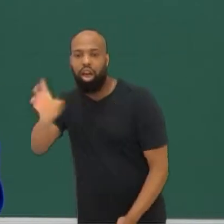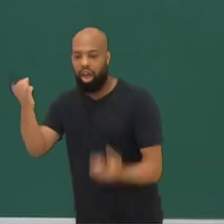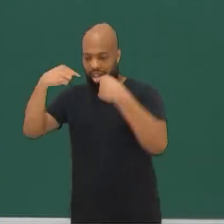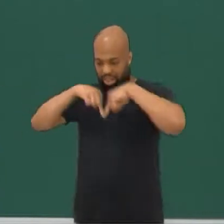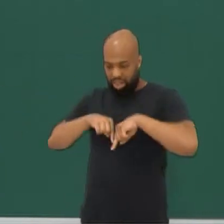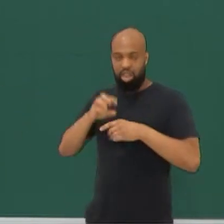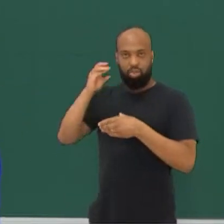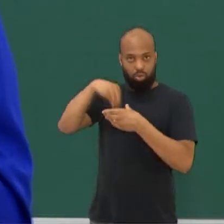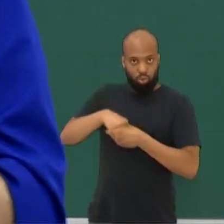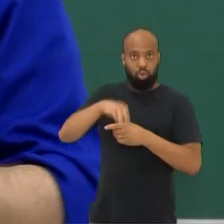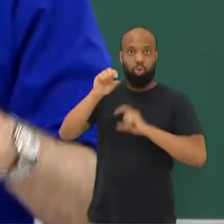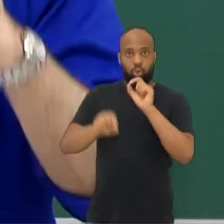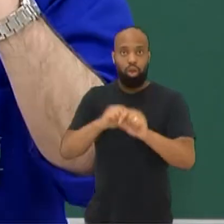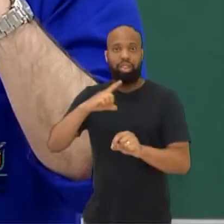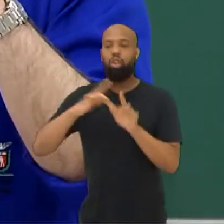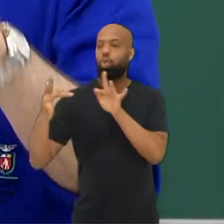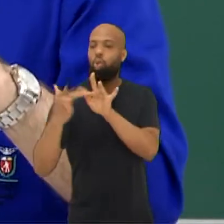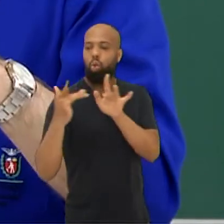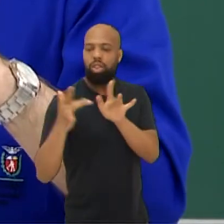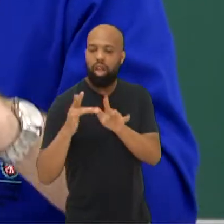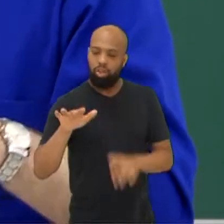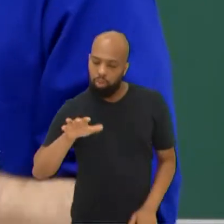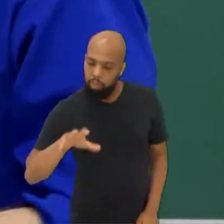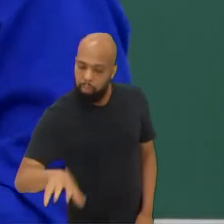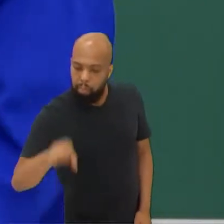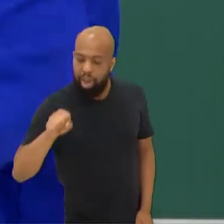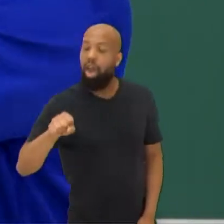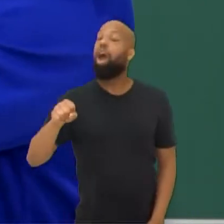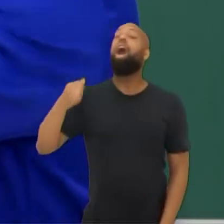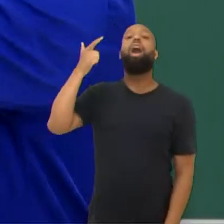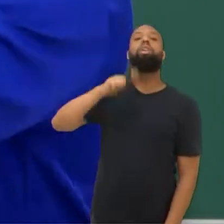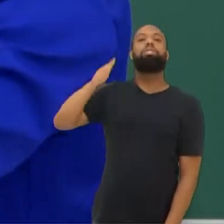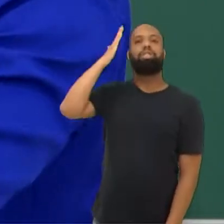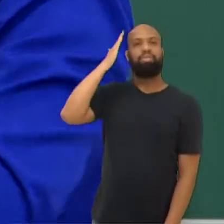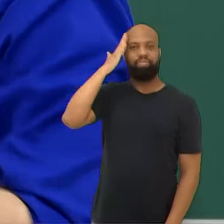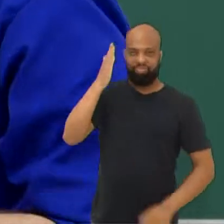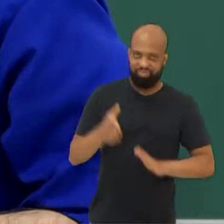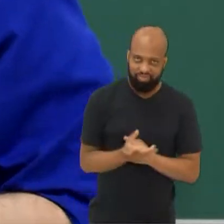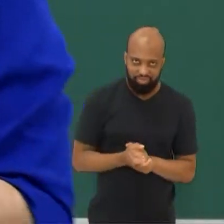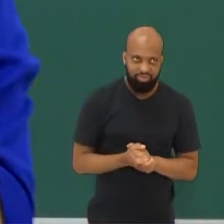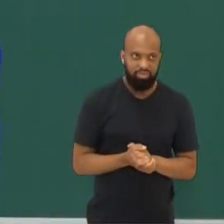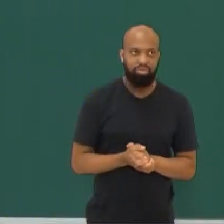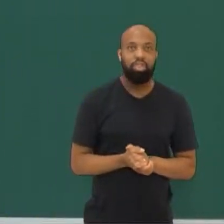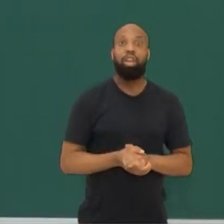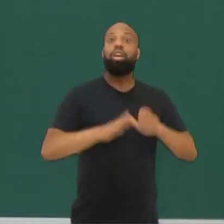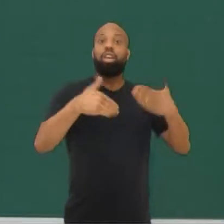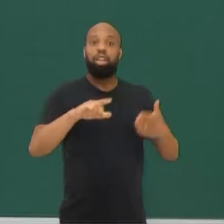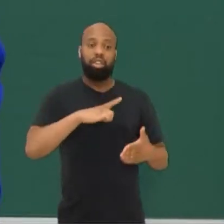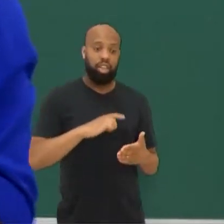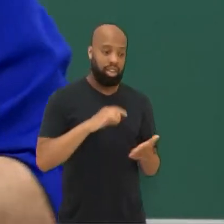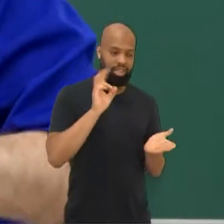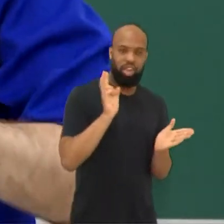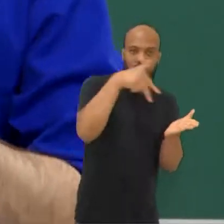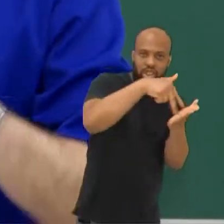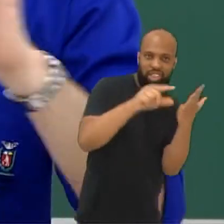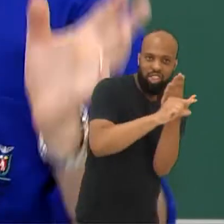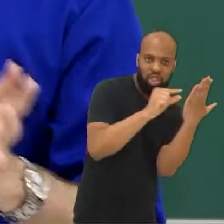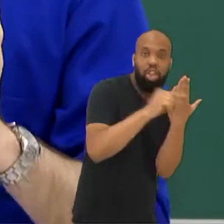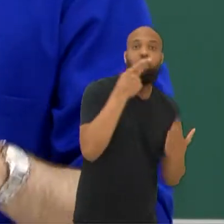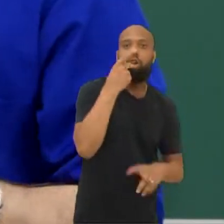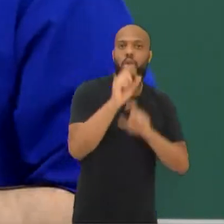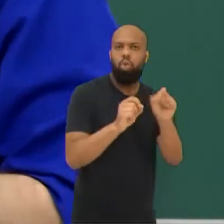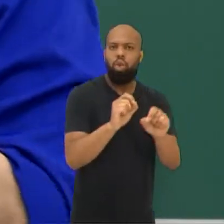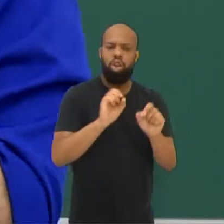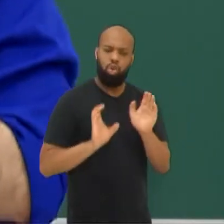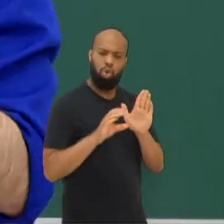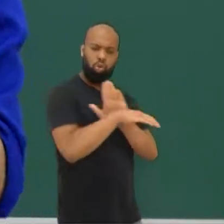partir do momento que eu estiver em contato com o objeto, tá? O que é muito... o Augusto Conte vai dizer que o que